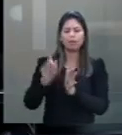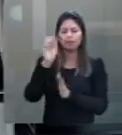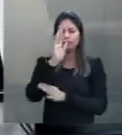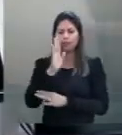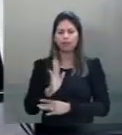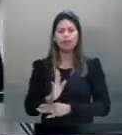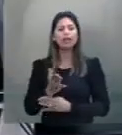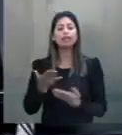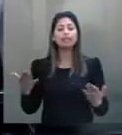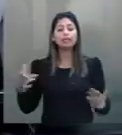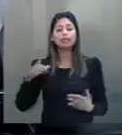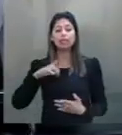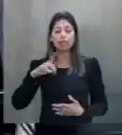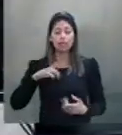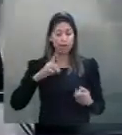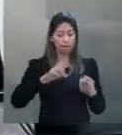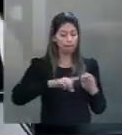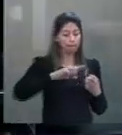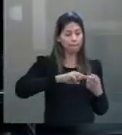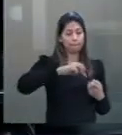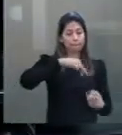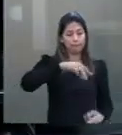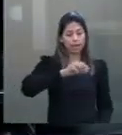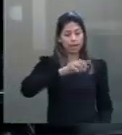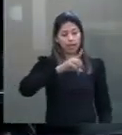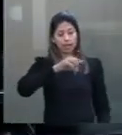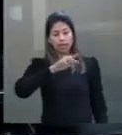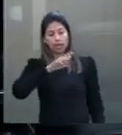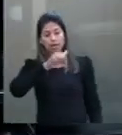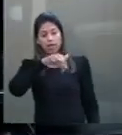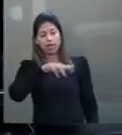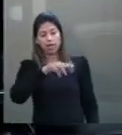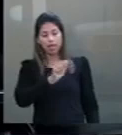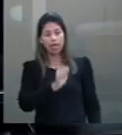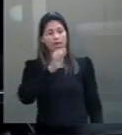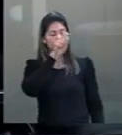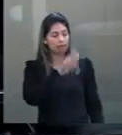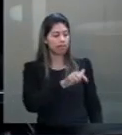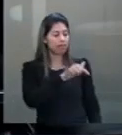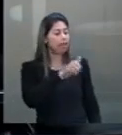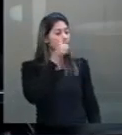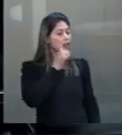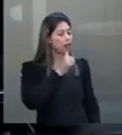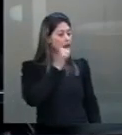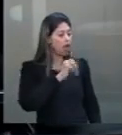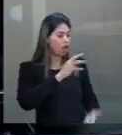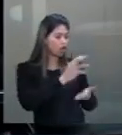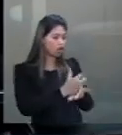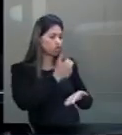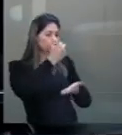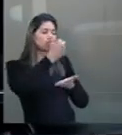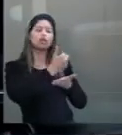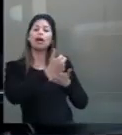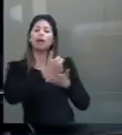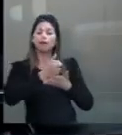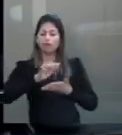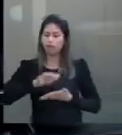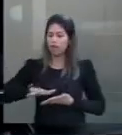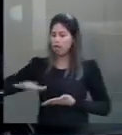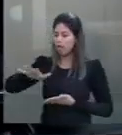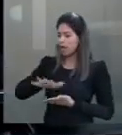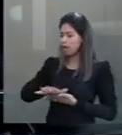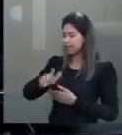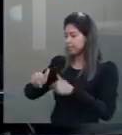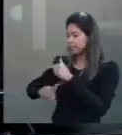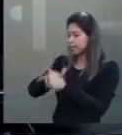da Silva, negra, foi resgatada de um trabalho análogo à escravidão, na região metropolitana de